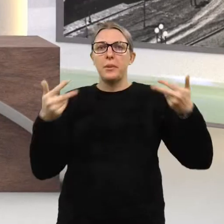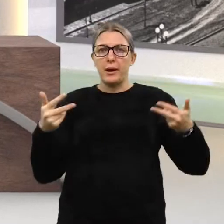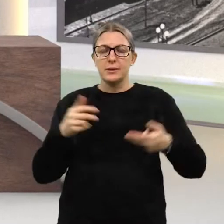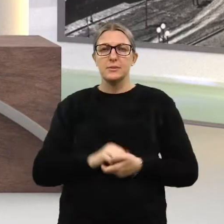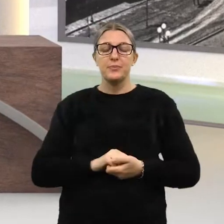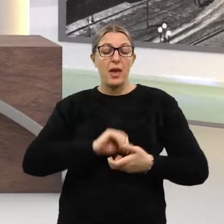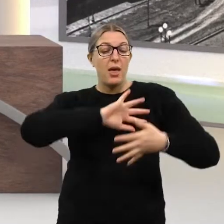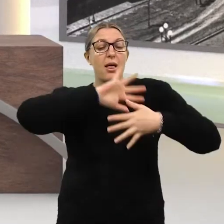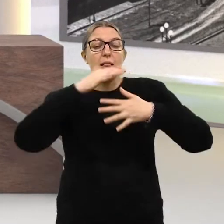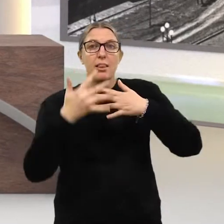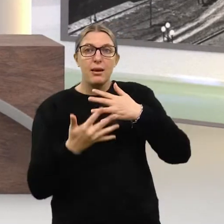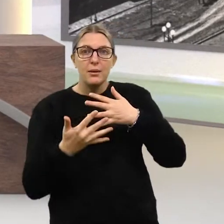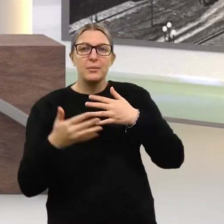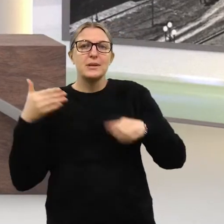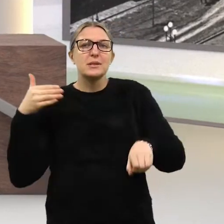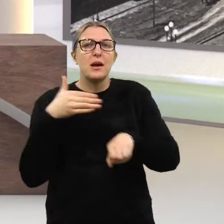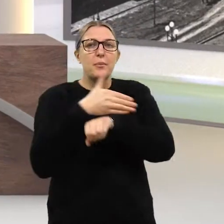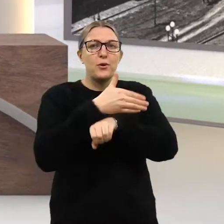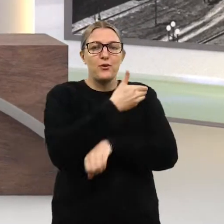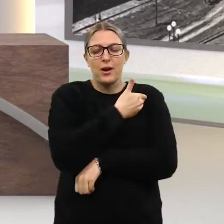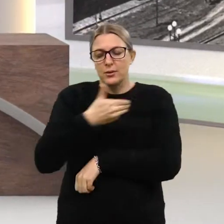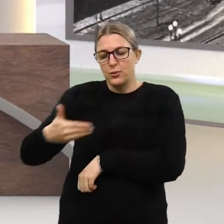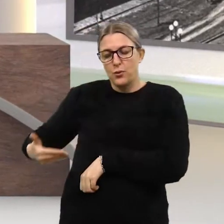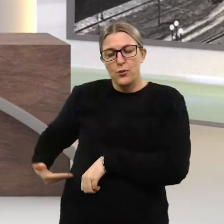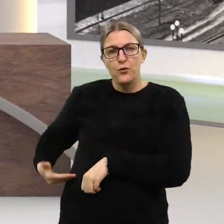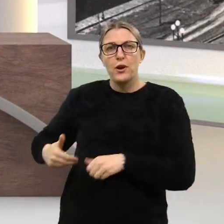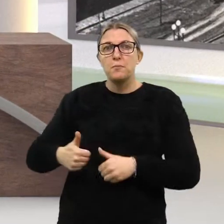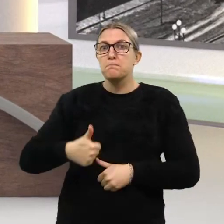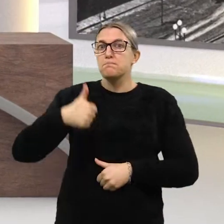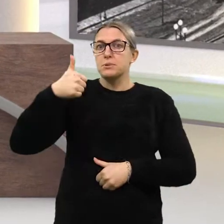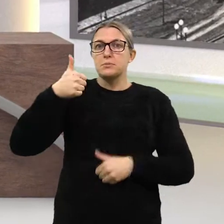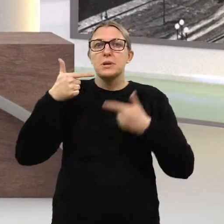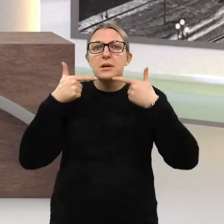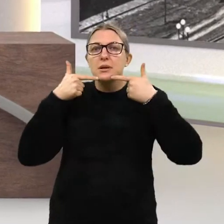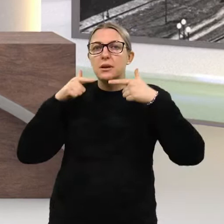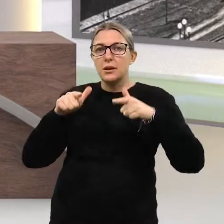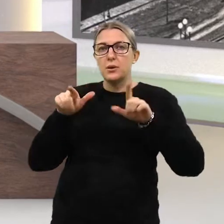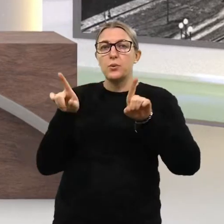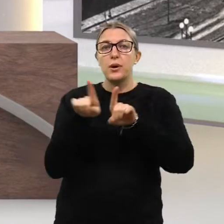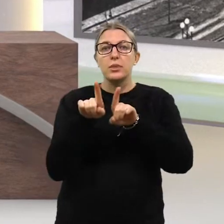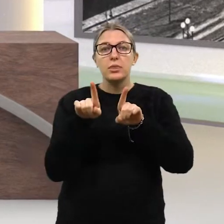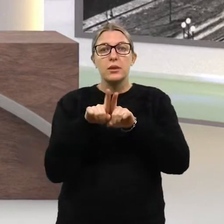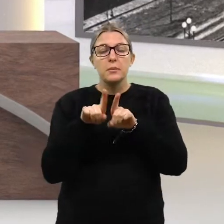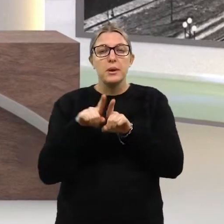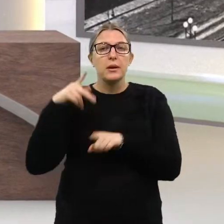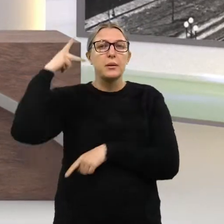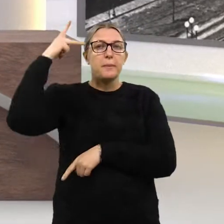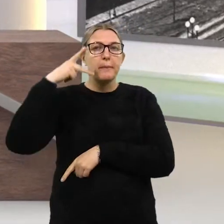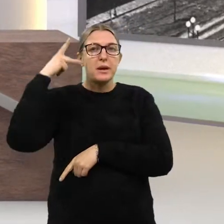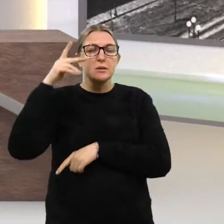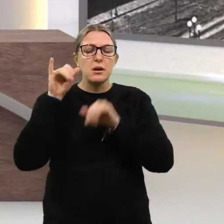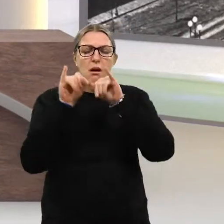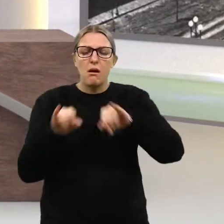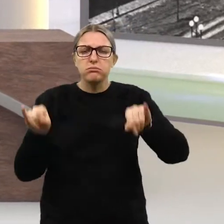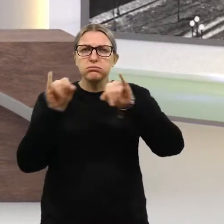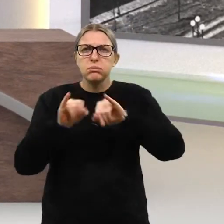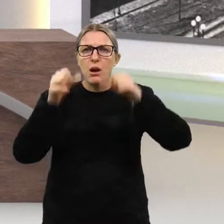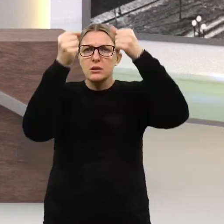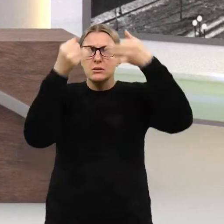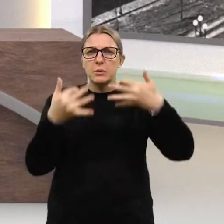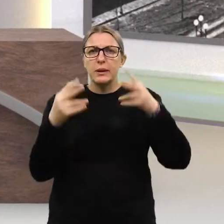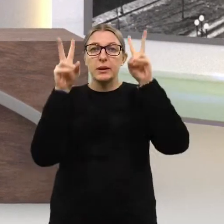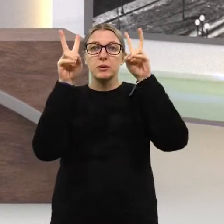Língua brasileira de sinais é aprovada pelo governo como primeira língua. E ainda, psiquiatra destaca fala